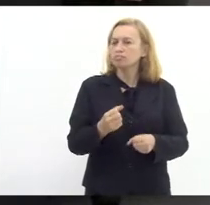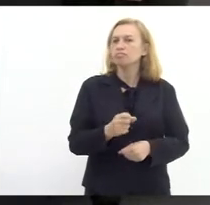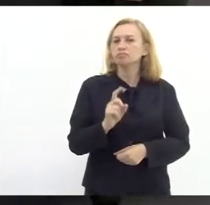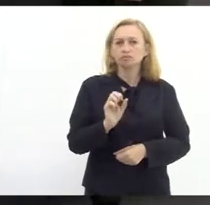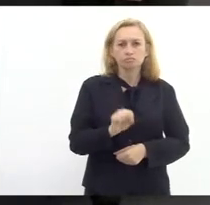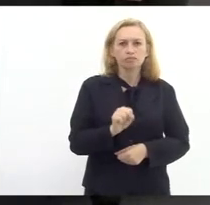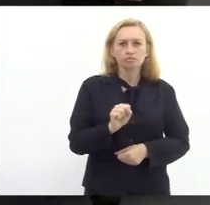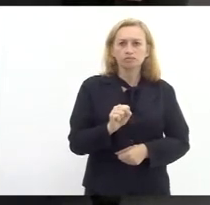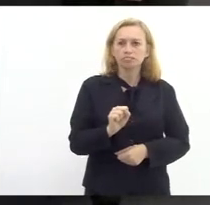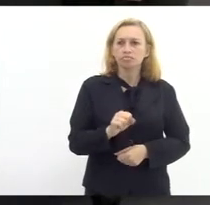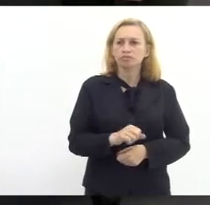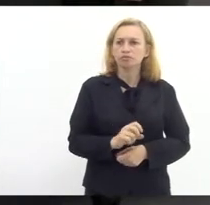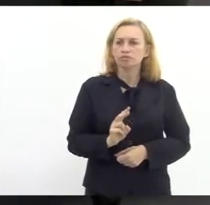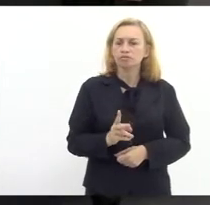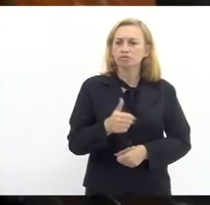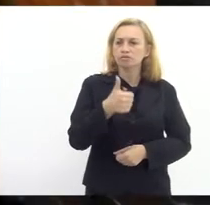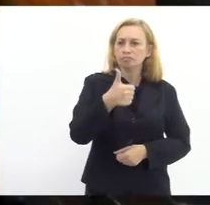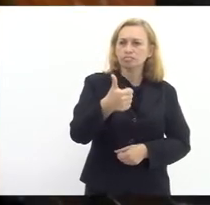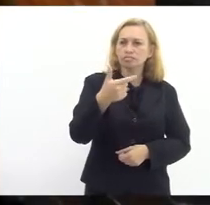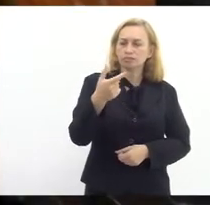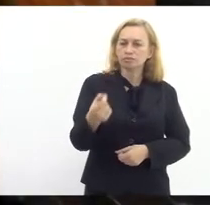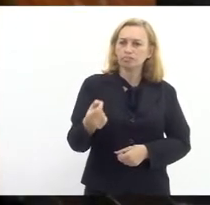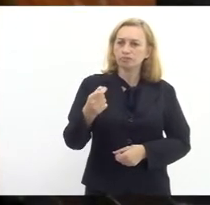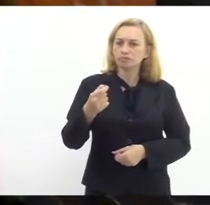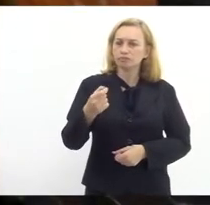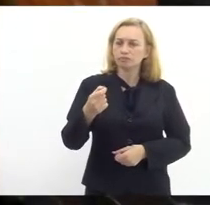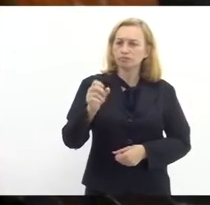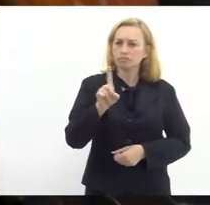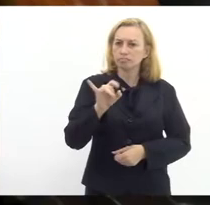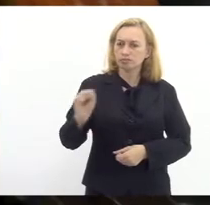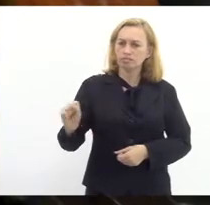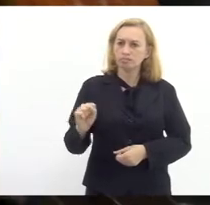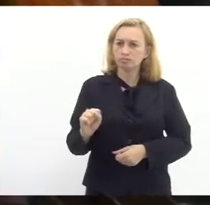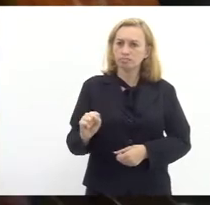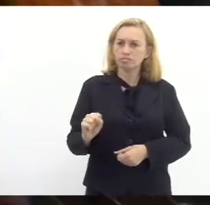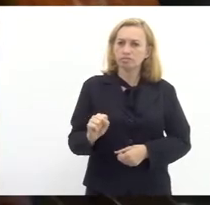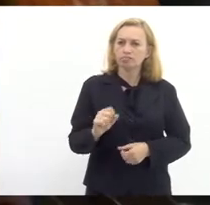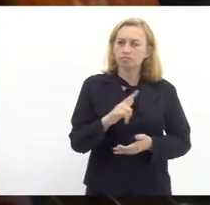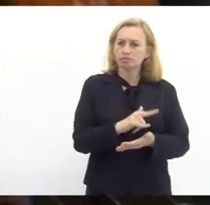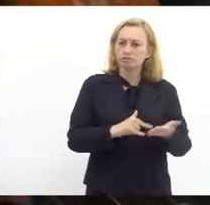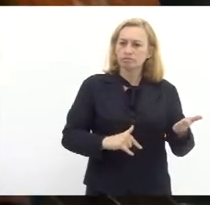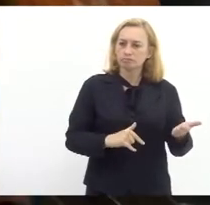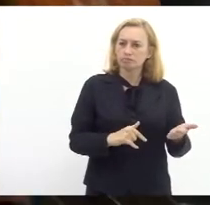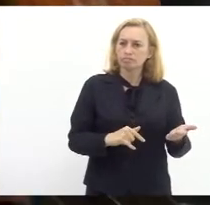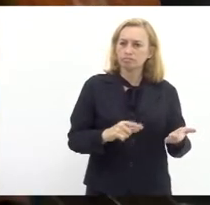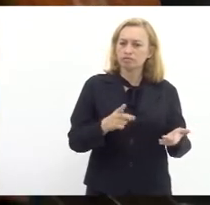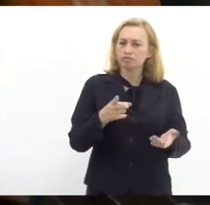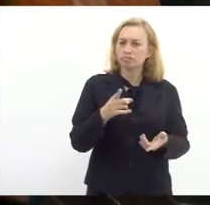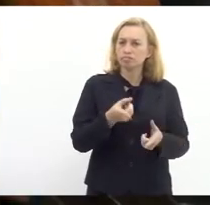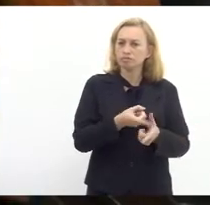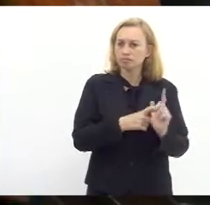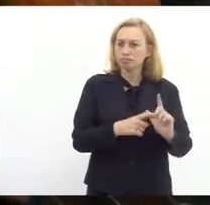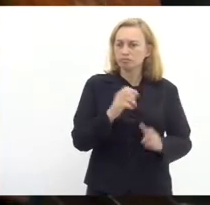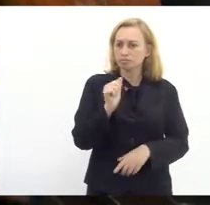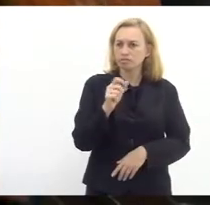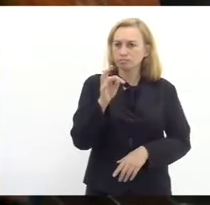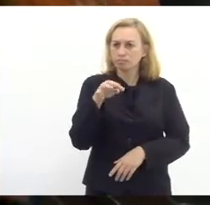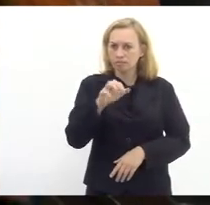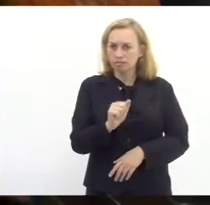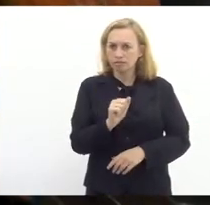Na verdade, são 120 dias para que seja gerado a certidão de dívida ativa, para que ela seja, para que a gente,